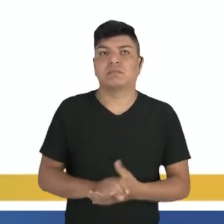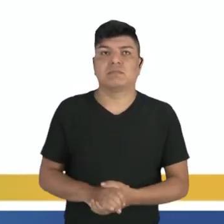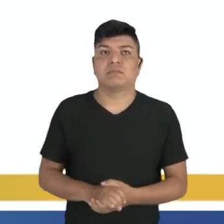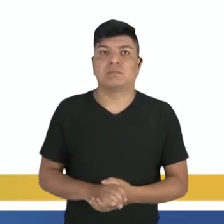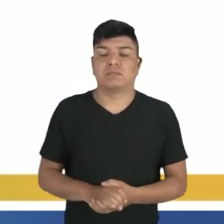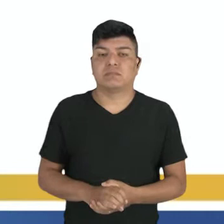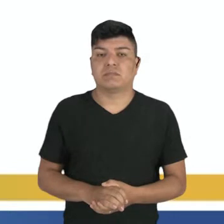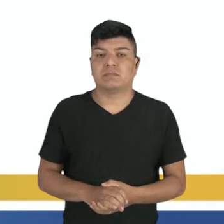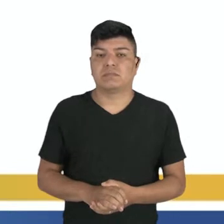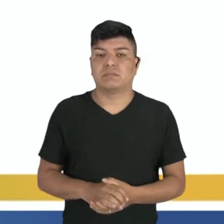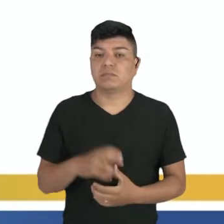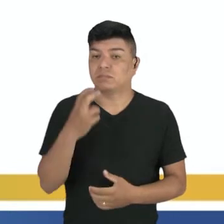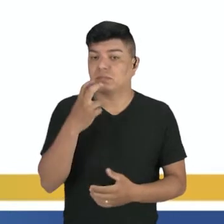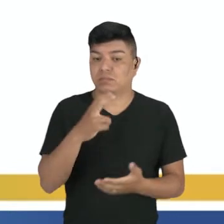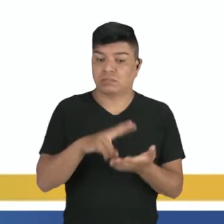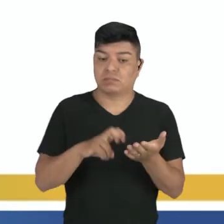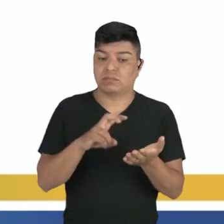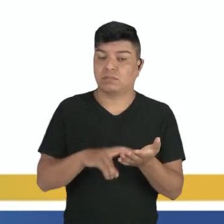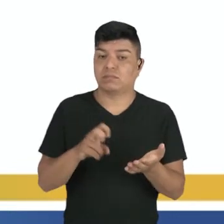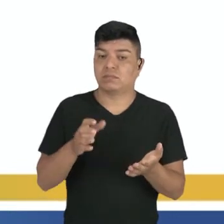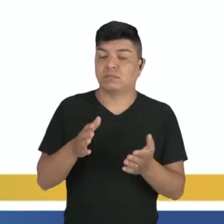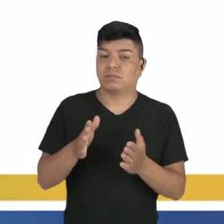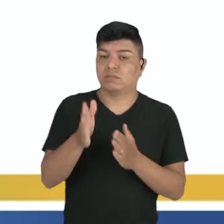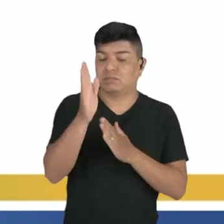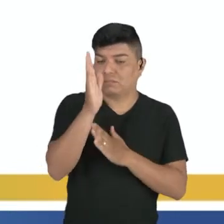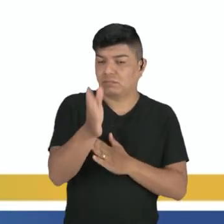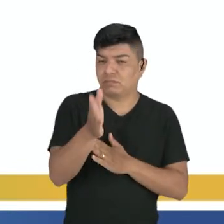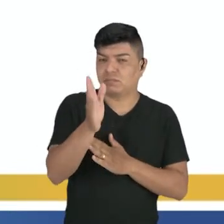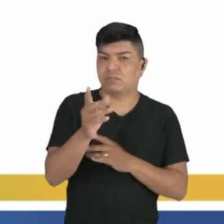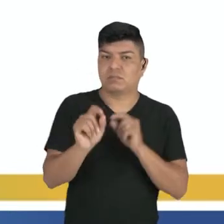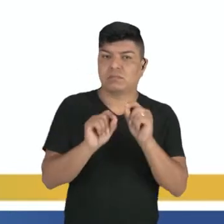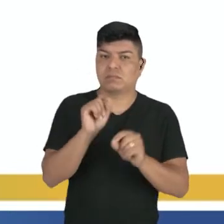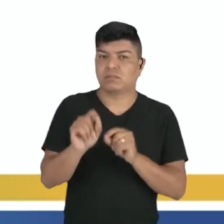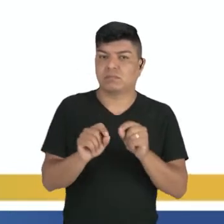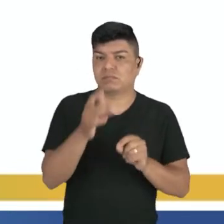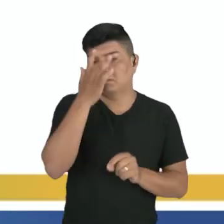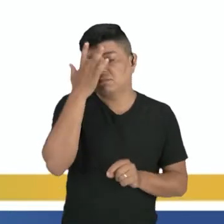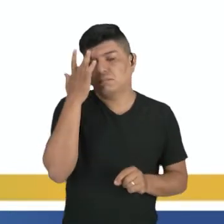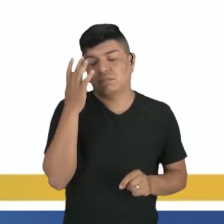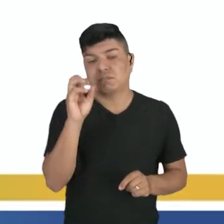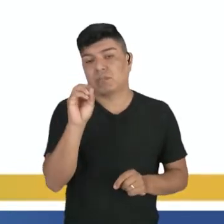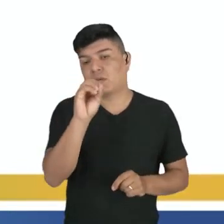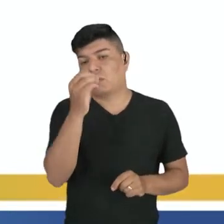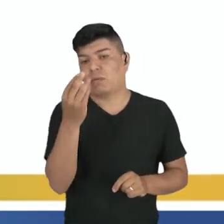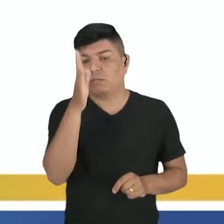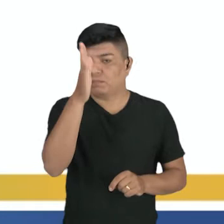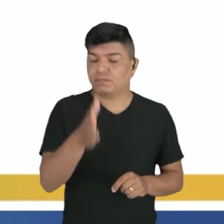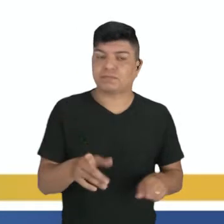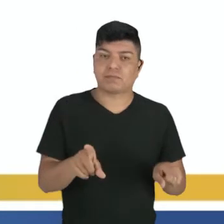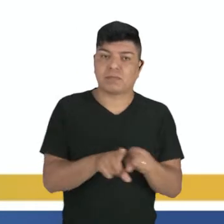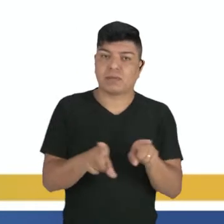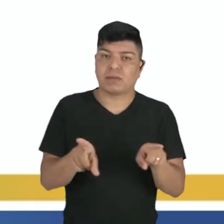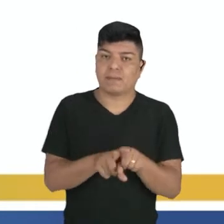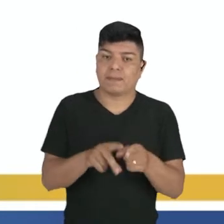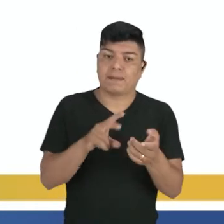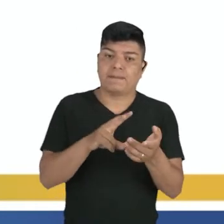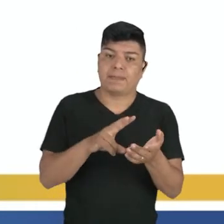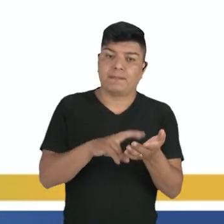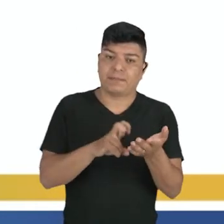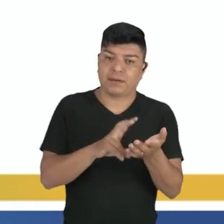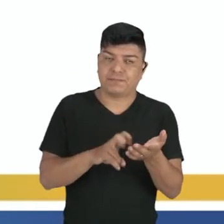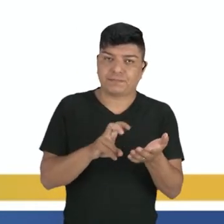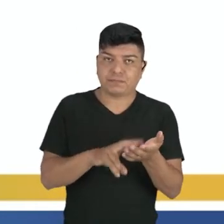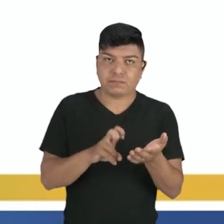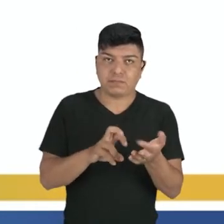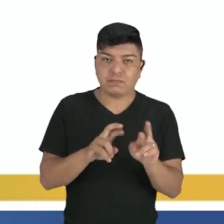comedido e vai ali para os salões da nobreza, né? Estão falando de alguém de forma indireta, né, com um vocabulário mais